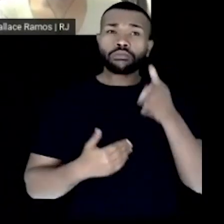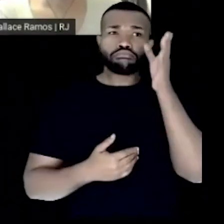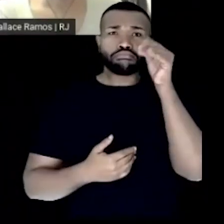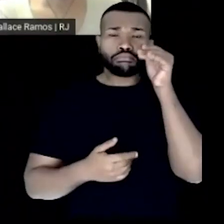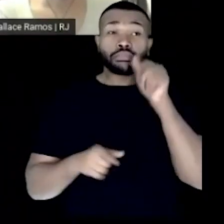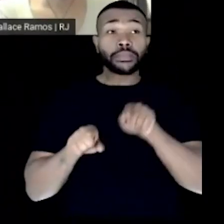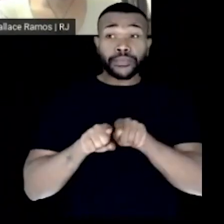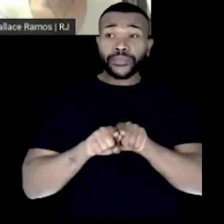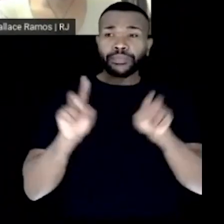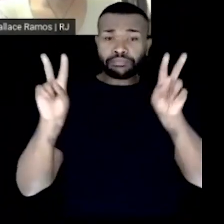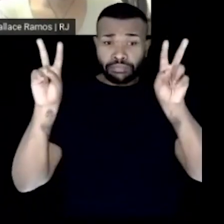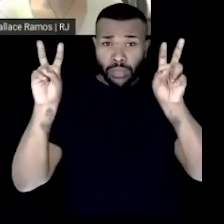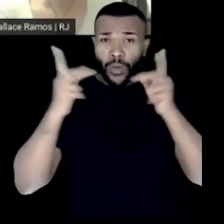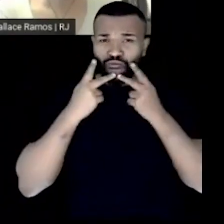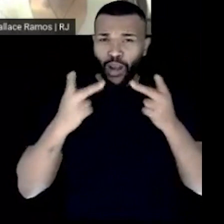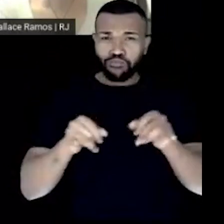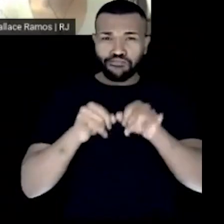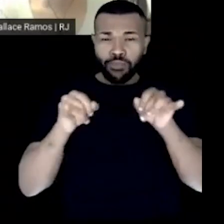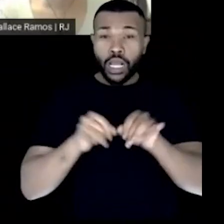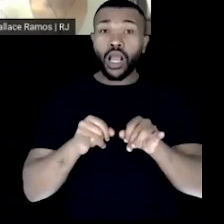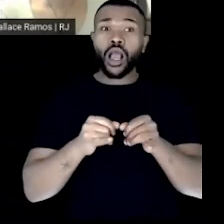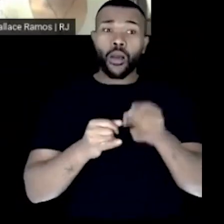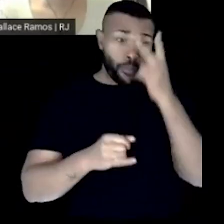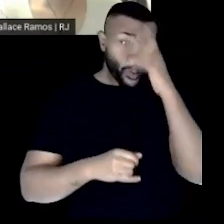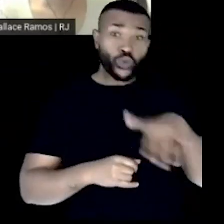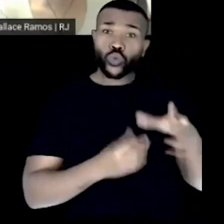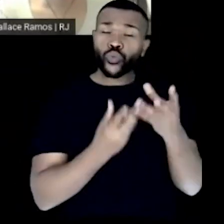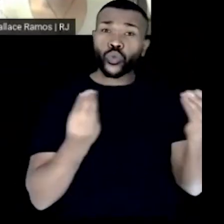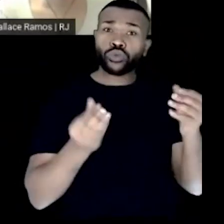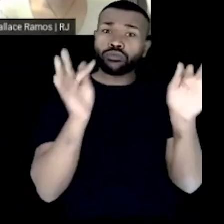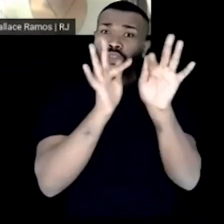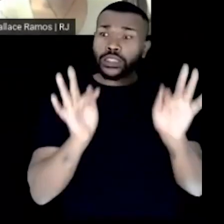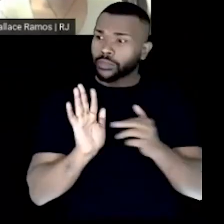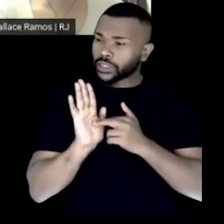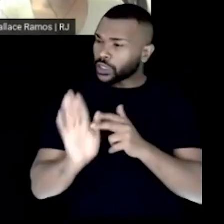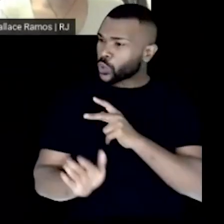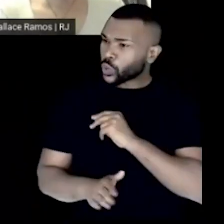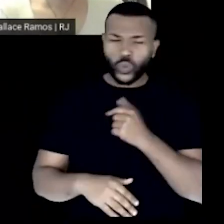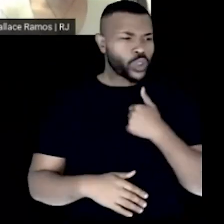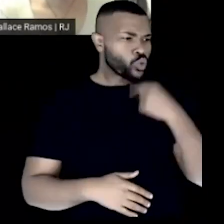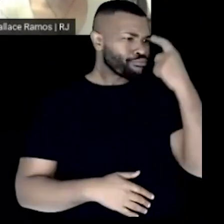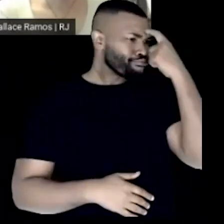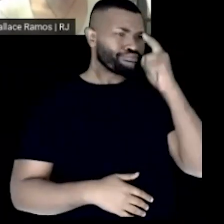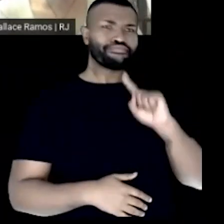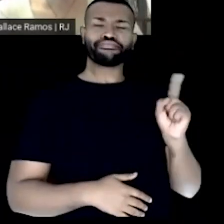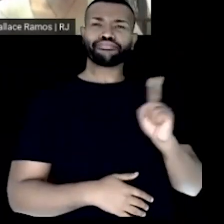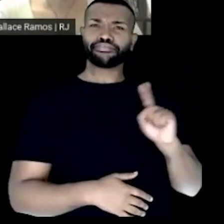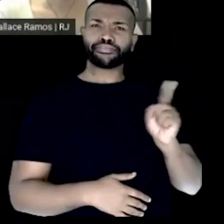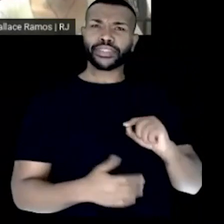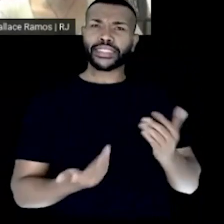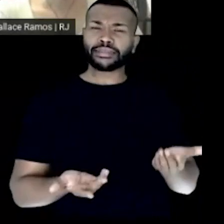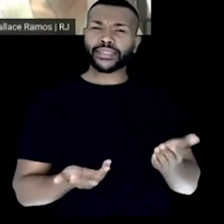e comecei a eu me interessar pelo tema, né, quando eu saí falando bobagem, muitas pessoas ficaram felizes, elas acharam assim, ai, que representatividade, deu, poxa, não era